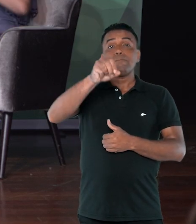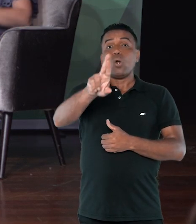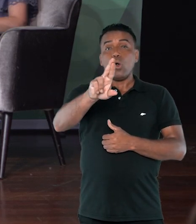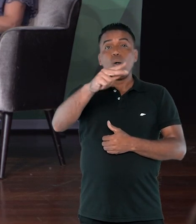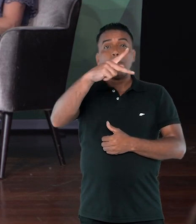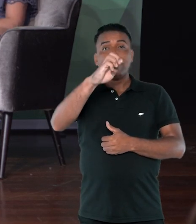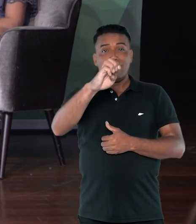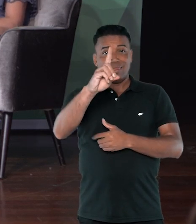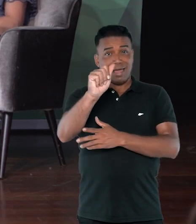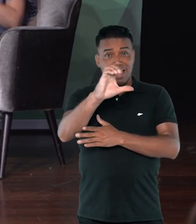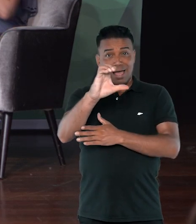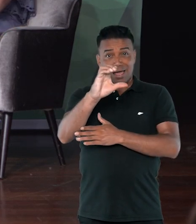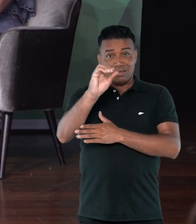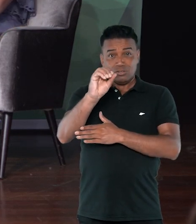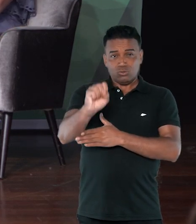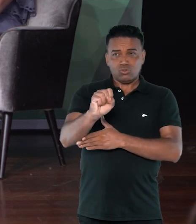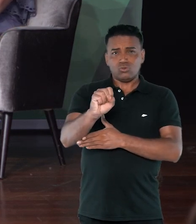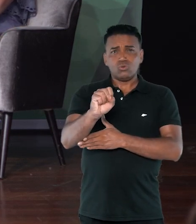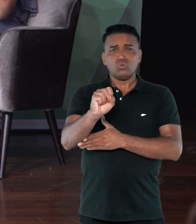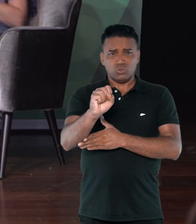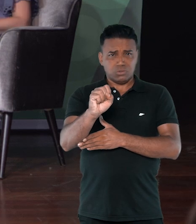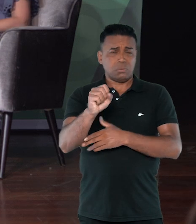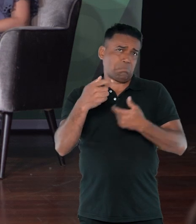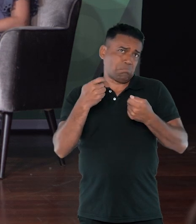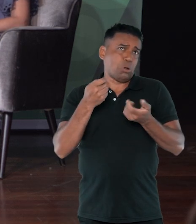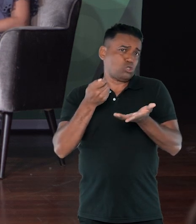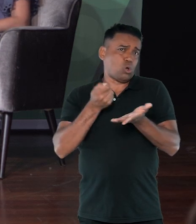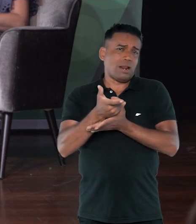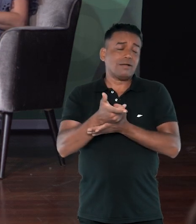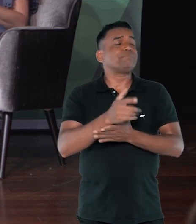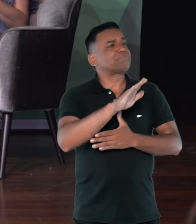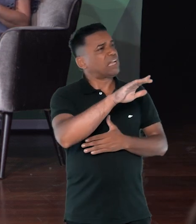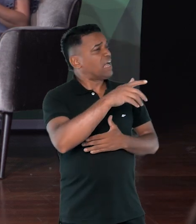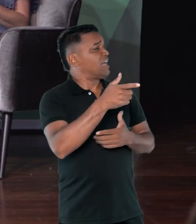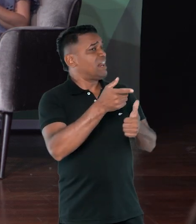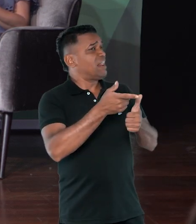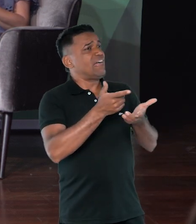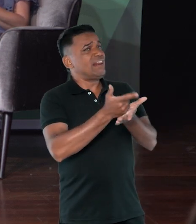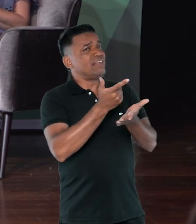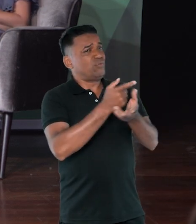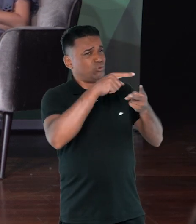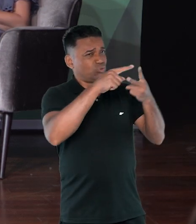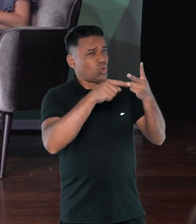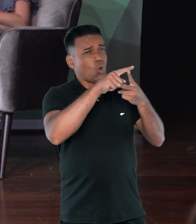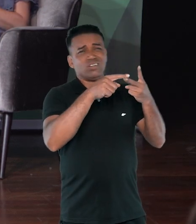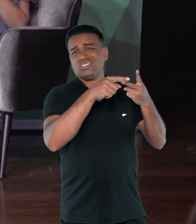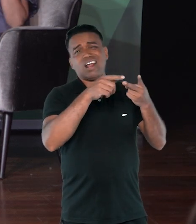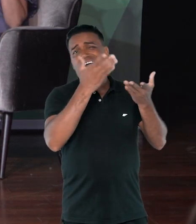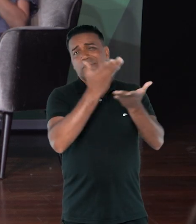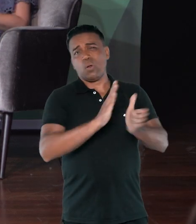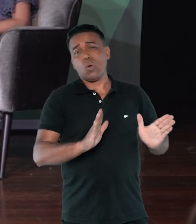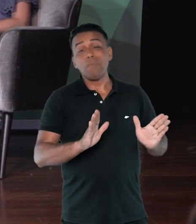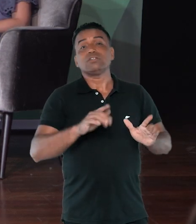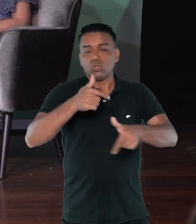mais a respeito? Esse livro está disponível para... O Amor em Pedaços e o Refúgio, eles estão esgotados, mas já